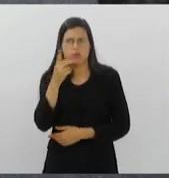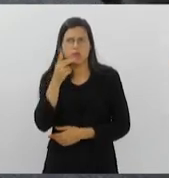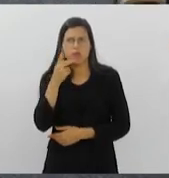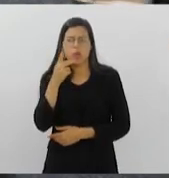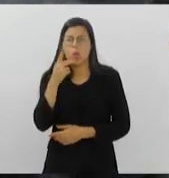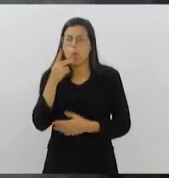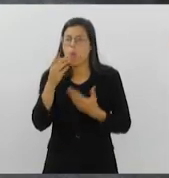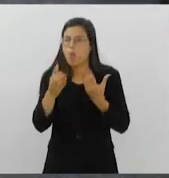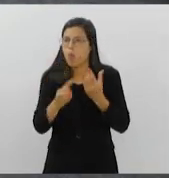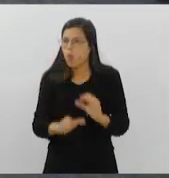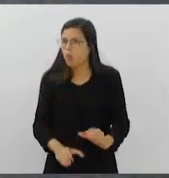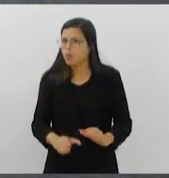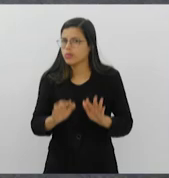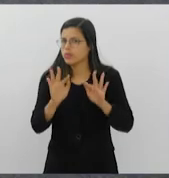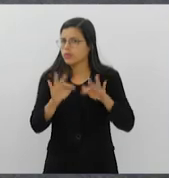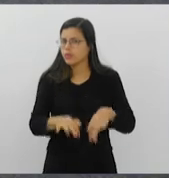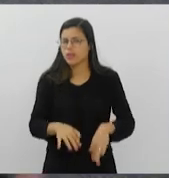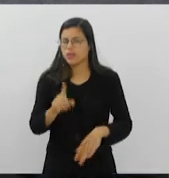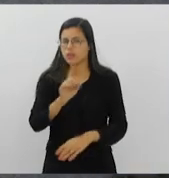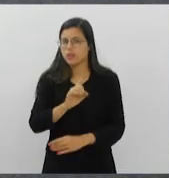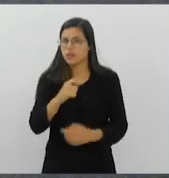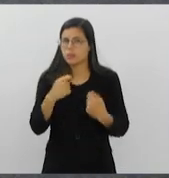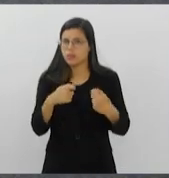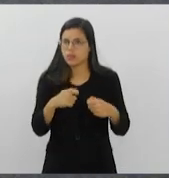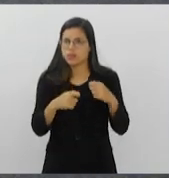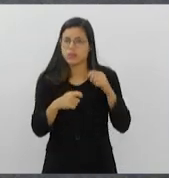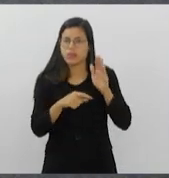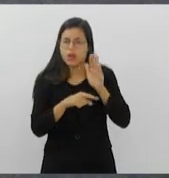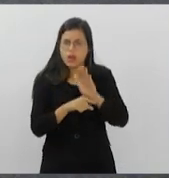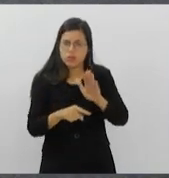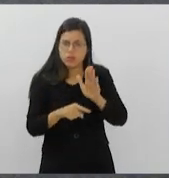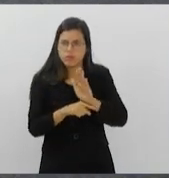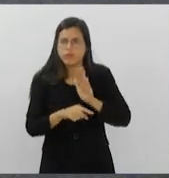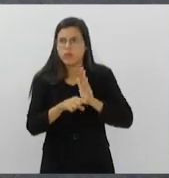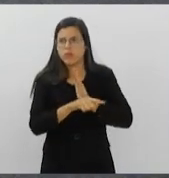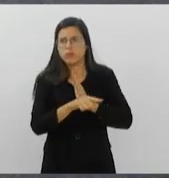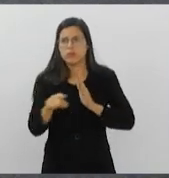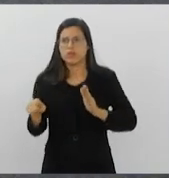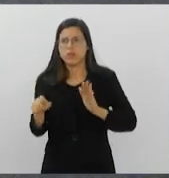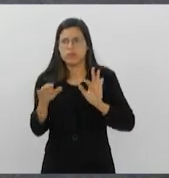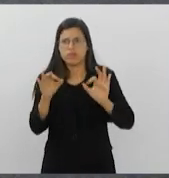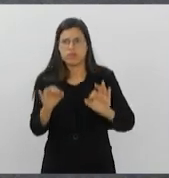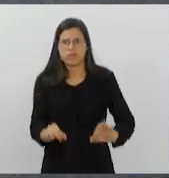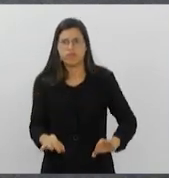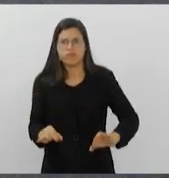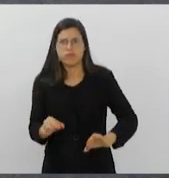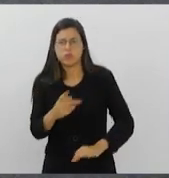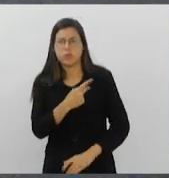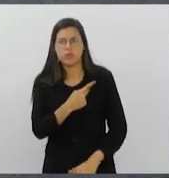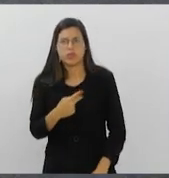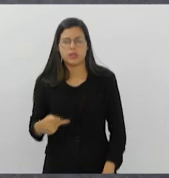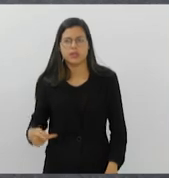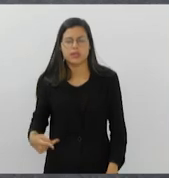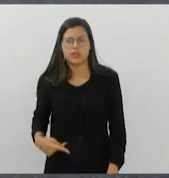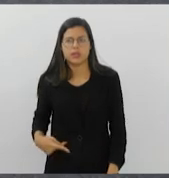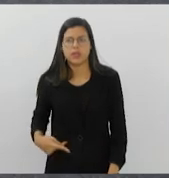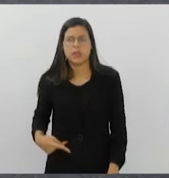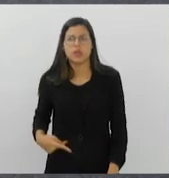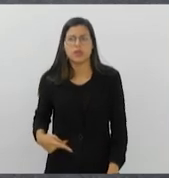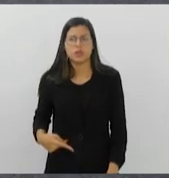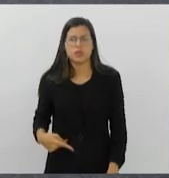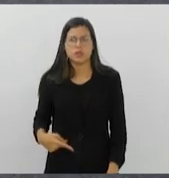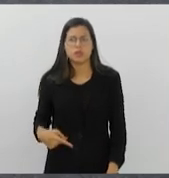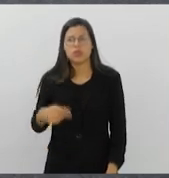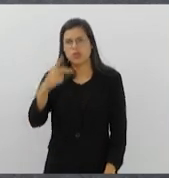encerrado. Nós precisamos realmente auxiliar, ajudar vocês. Eu tenho certeza que o nosso presidente é uma pessoa de consenso,